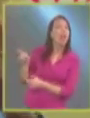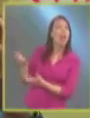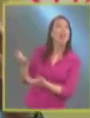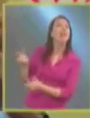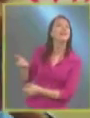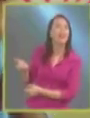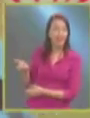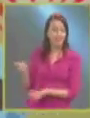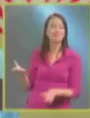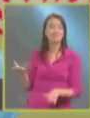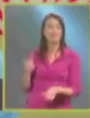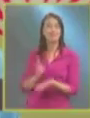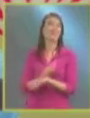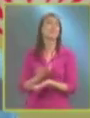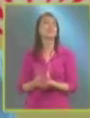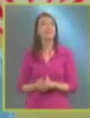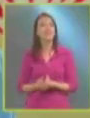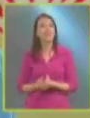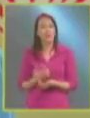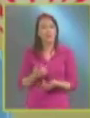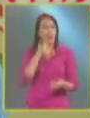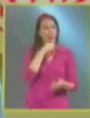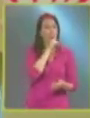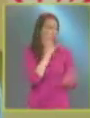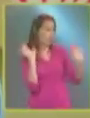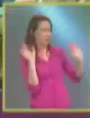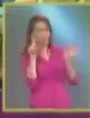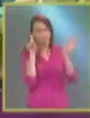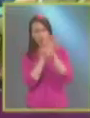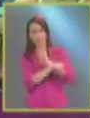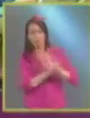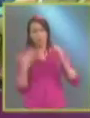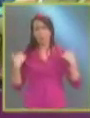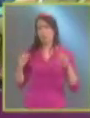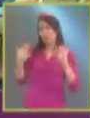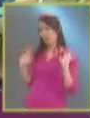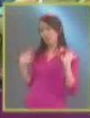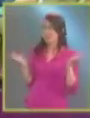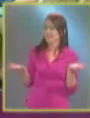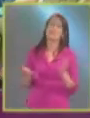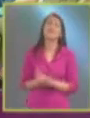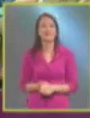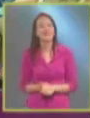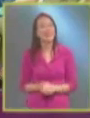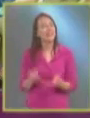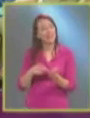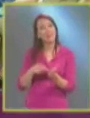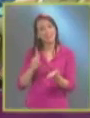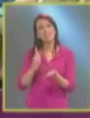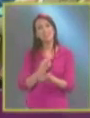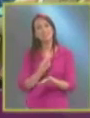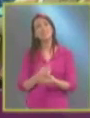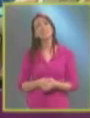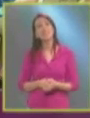Eu também bebo. É. Aí minha mãe pergunta pra ele que ele te responde. É isso mesmo. E esse negócio de... Ah,